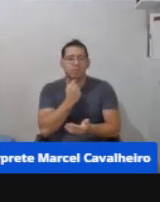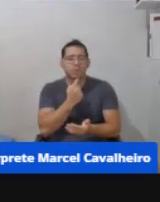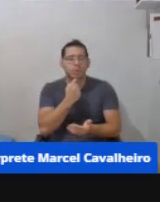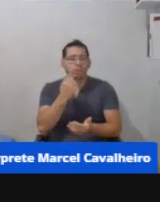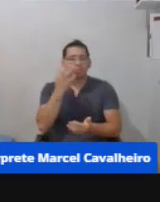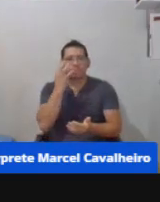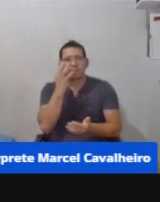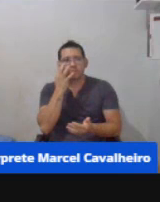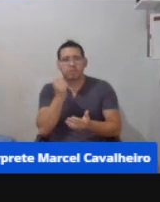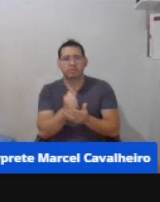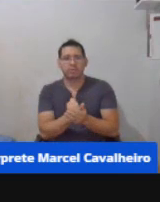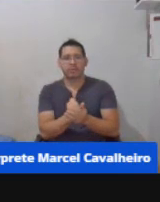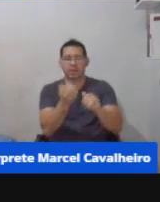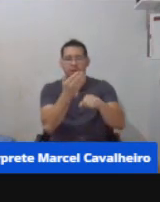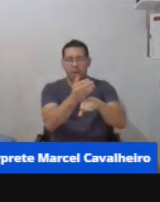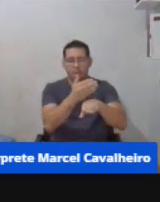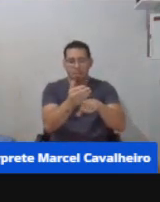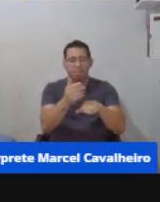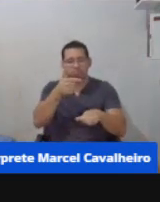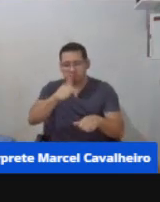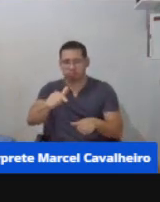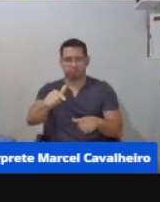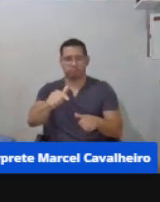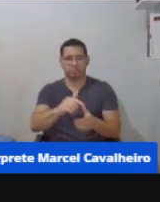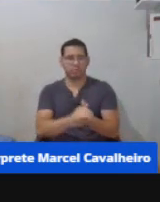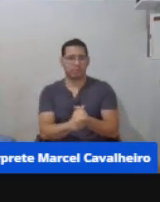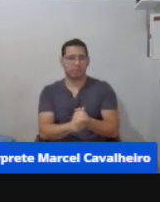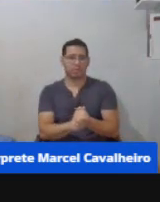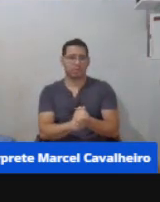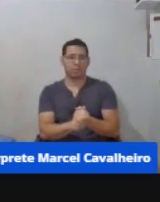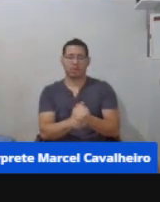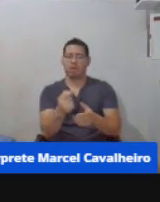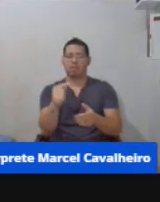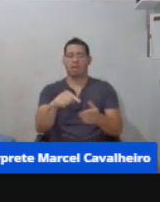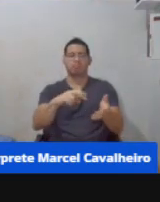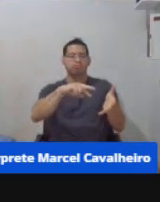a prática da análise linguística como um